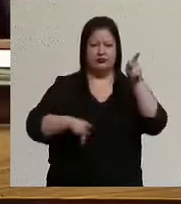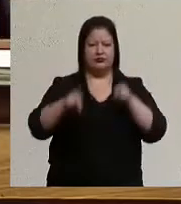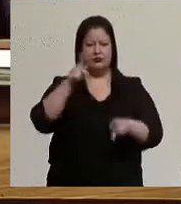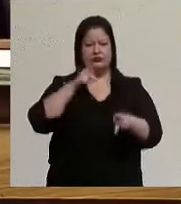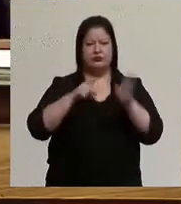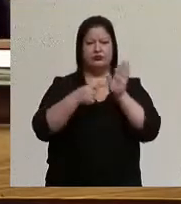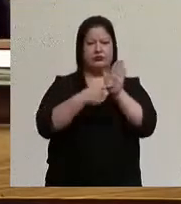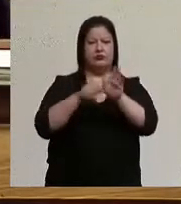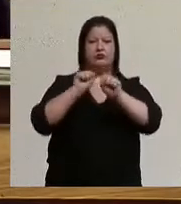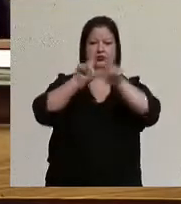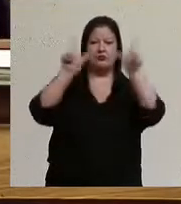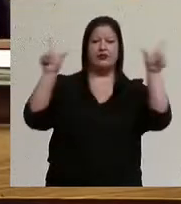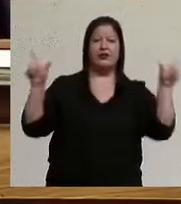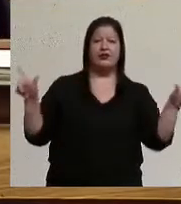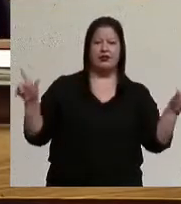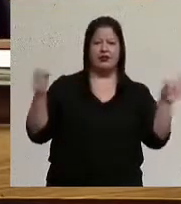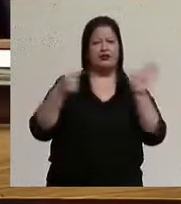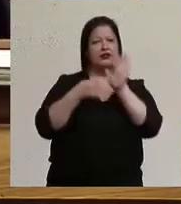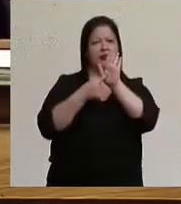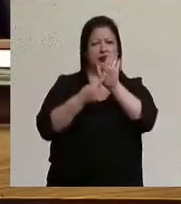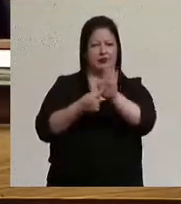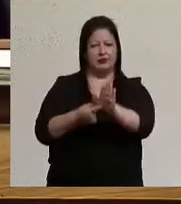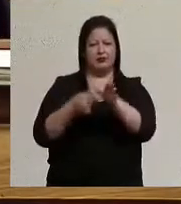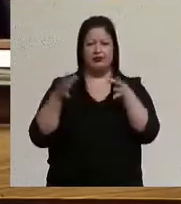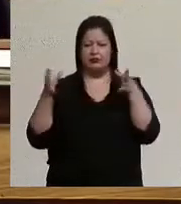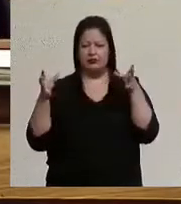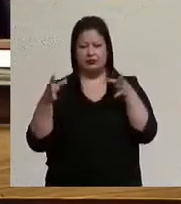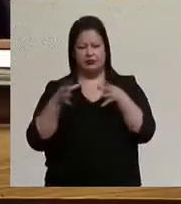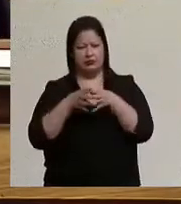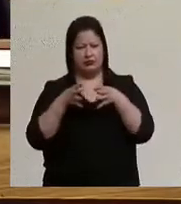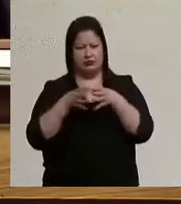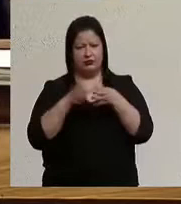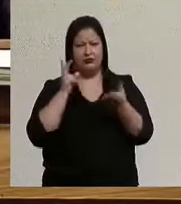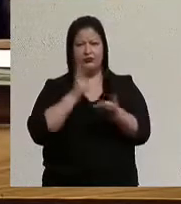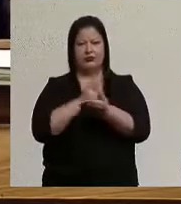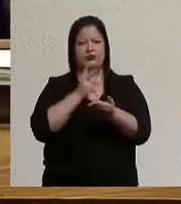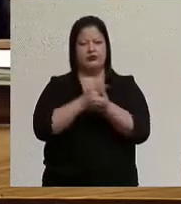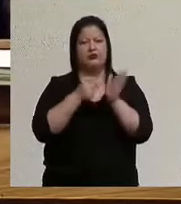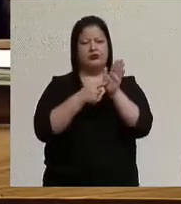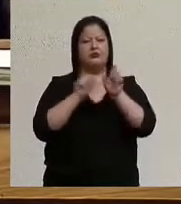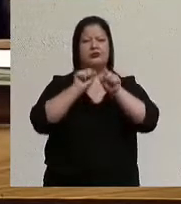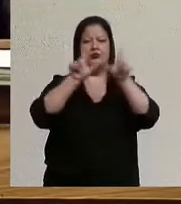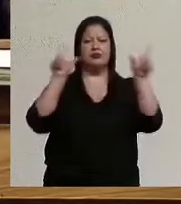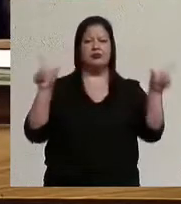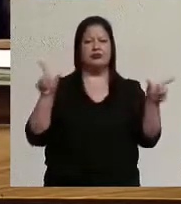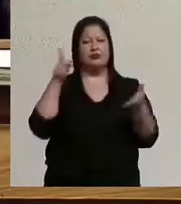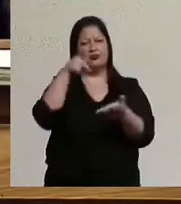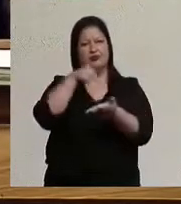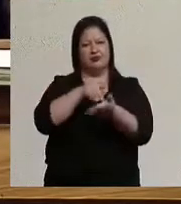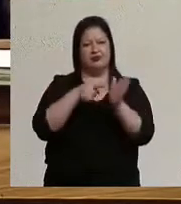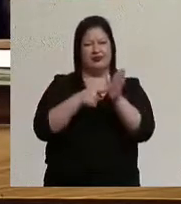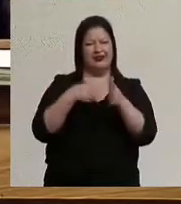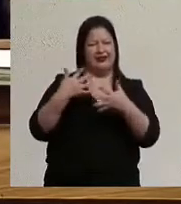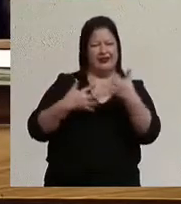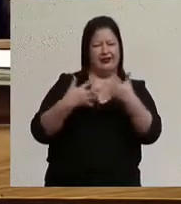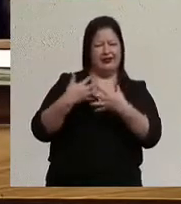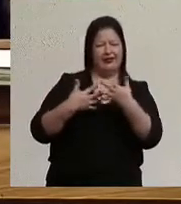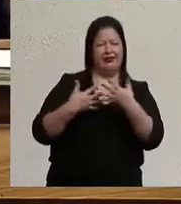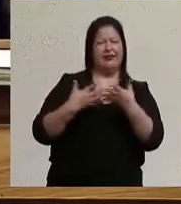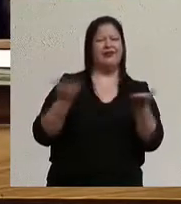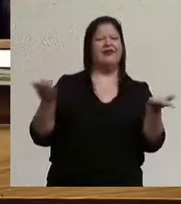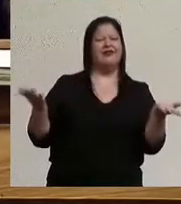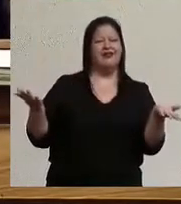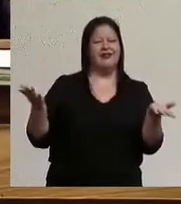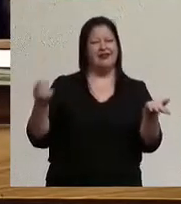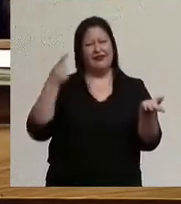a gente tem que trabalhar com transparência e o nosso grupo sempre foi pautado nisso por isso que a gente incomoda onde a gente passa